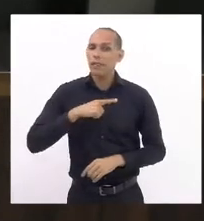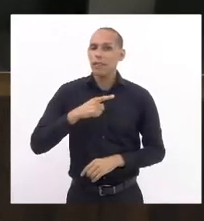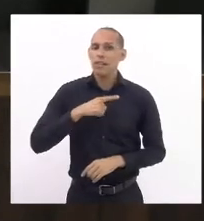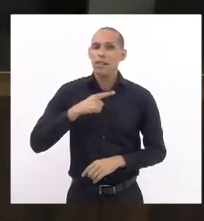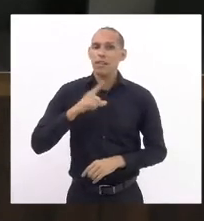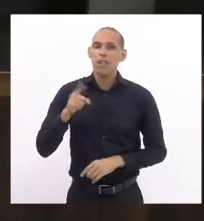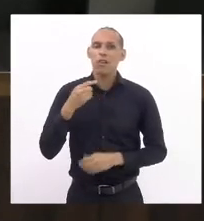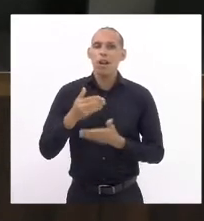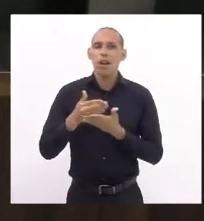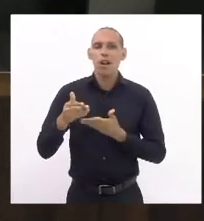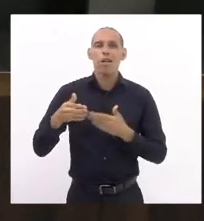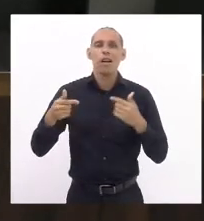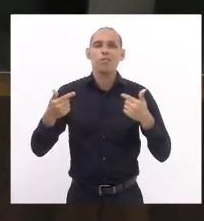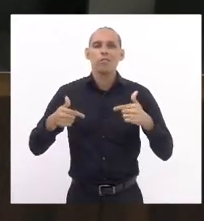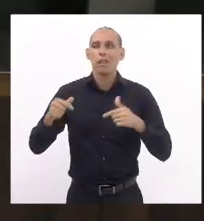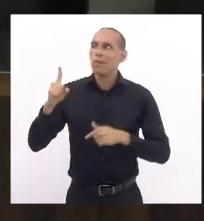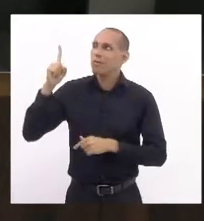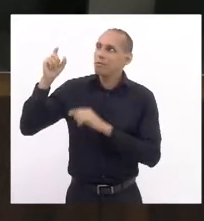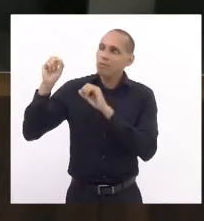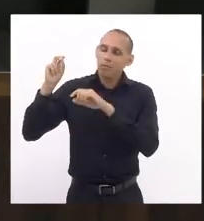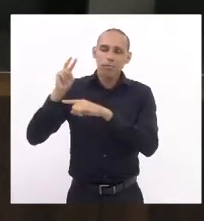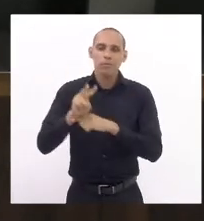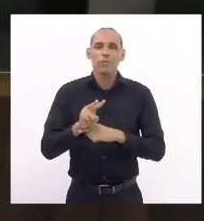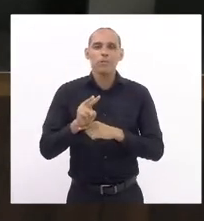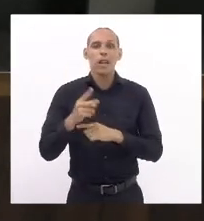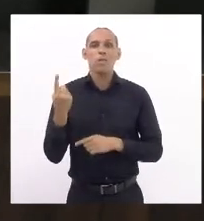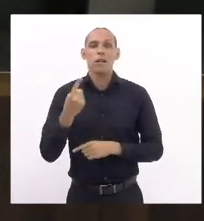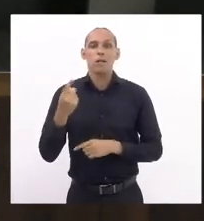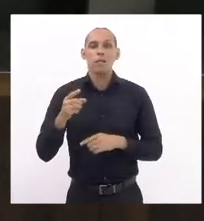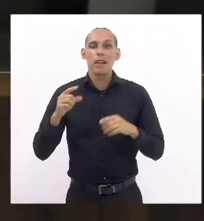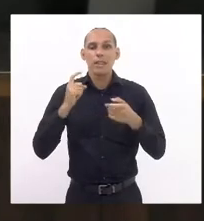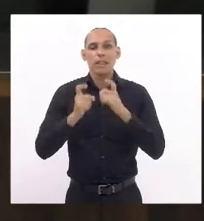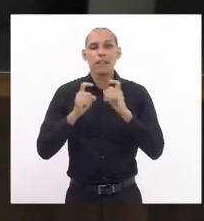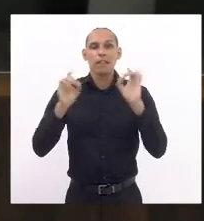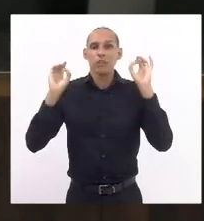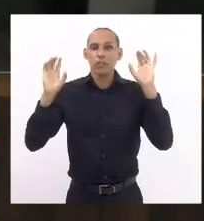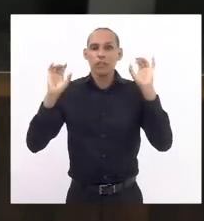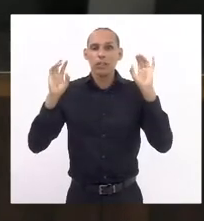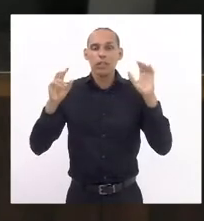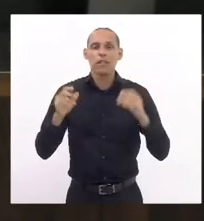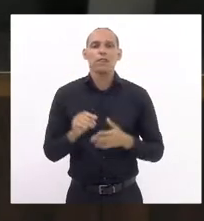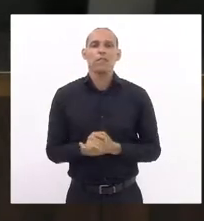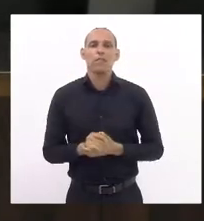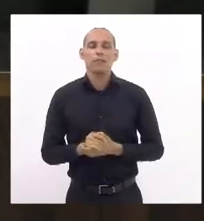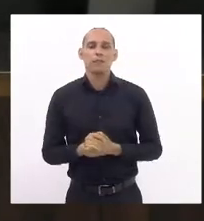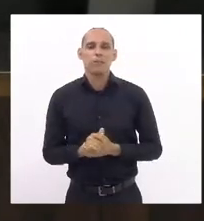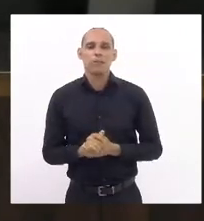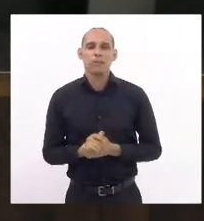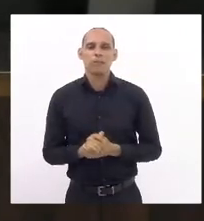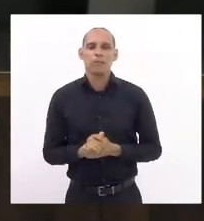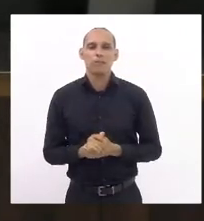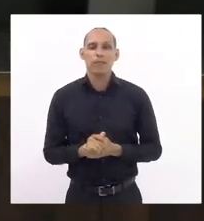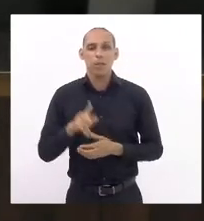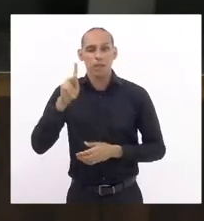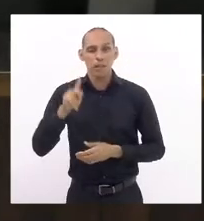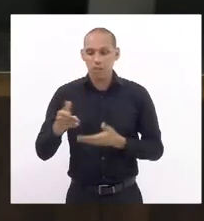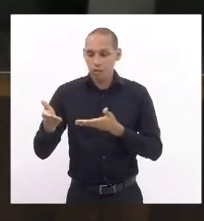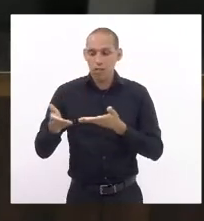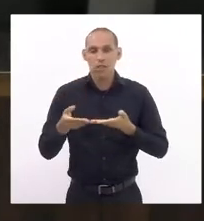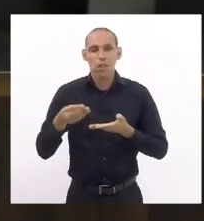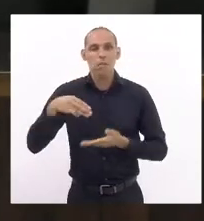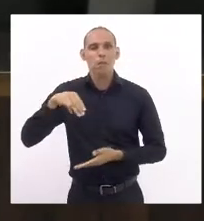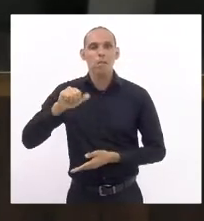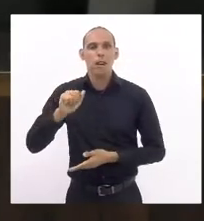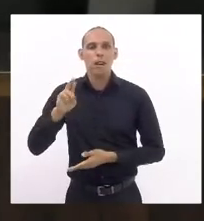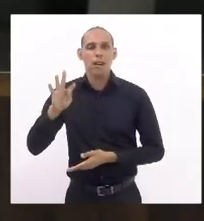iniciamos os nossos trabalhos. Está aberta a primeira sessão extraordinária do dia 22 de fevereiro de 22. A presidência convida a deputada Marta